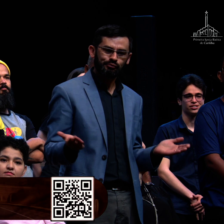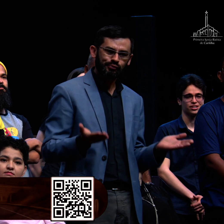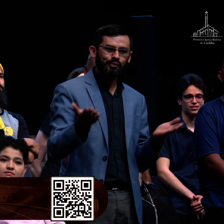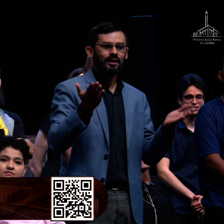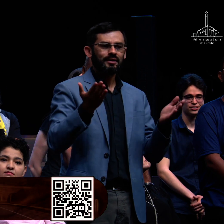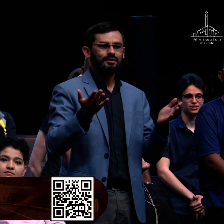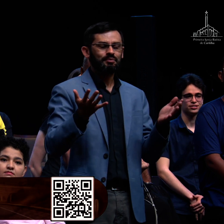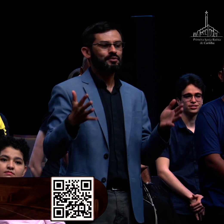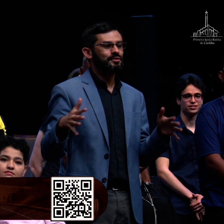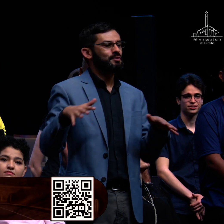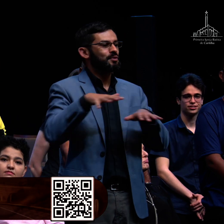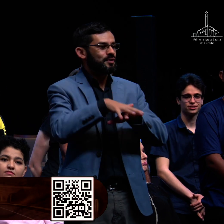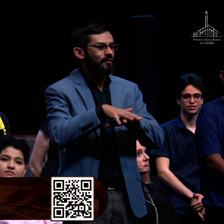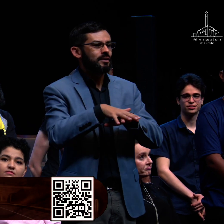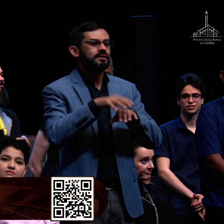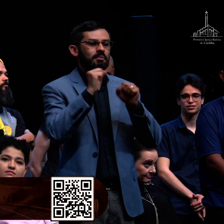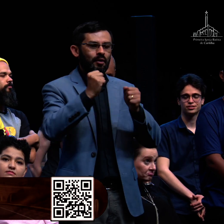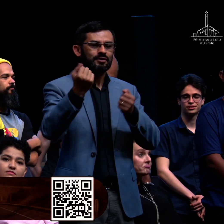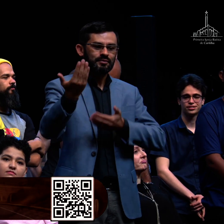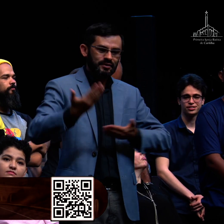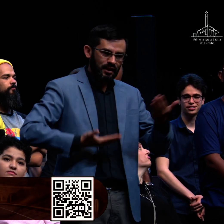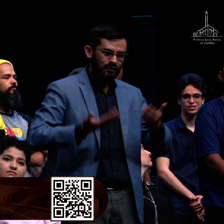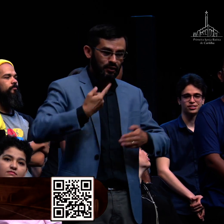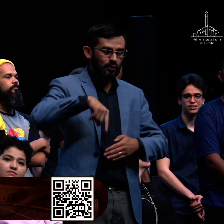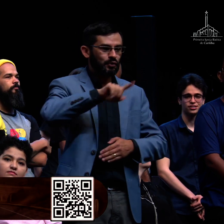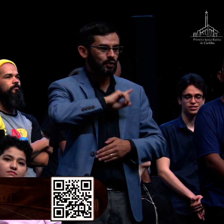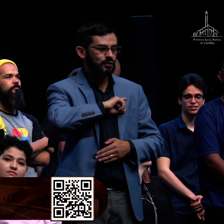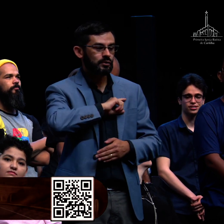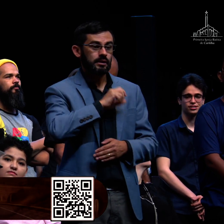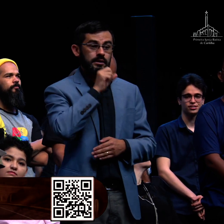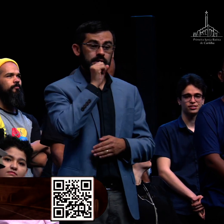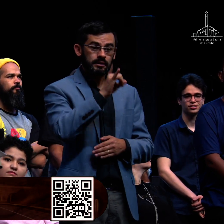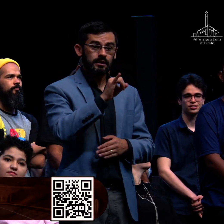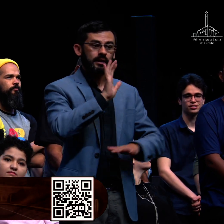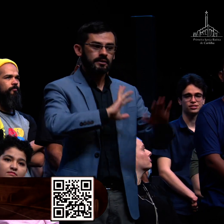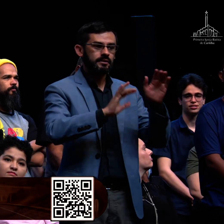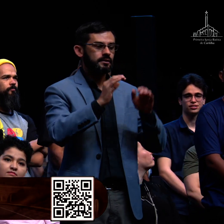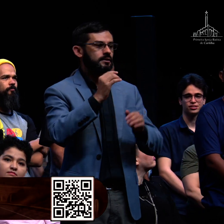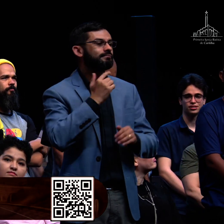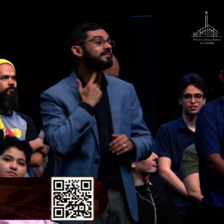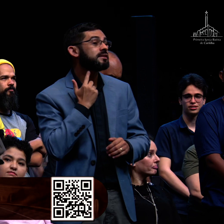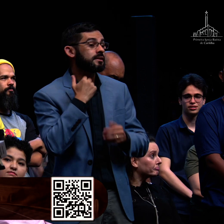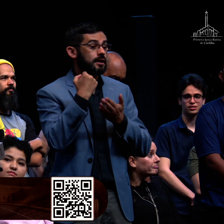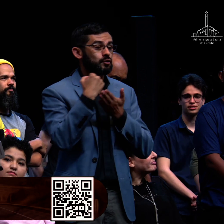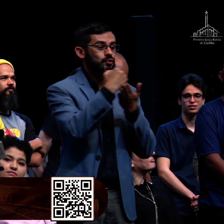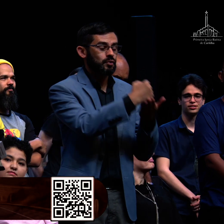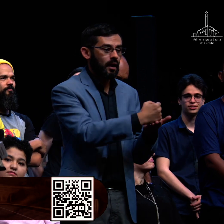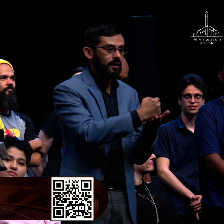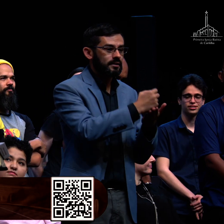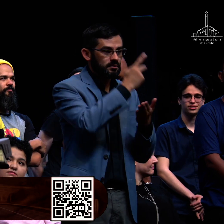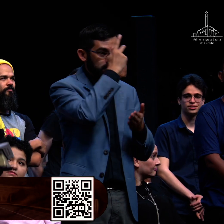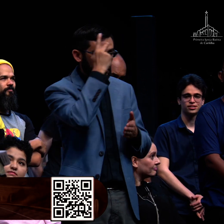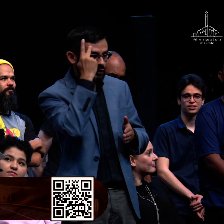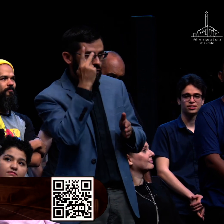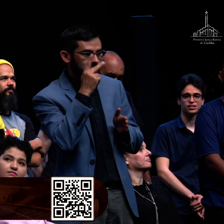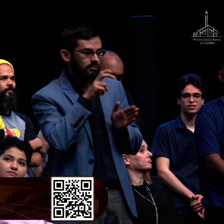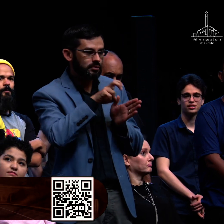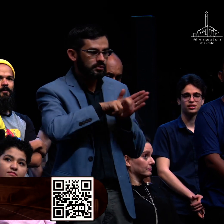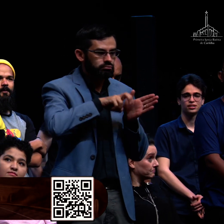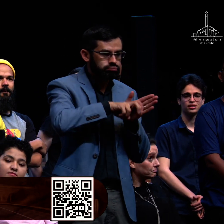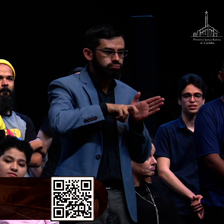de inclusão, você pode servir conosco. Se você deseja ajudar pessoas com mobilidade